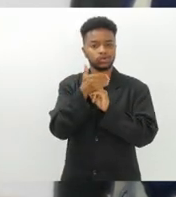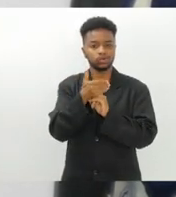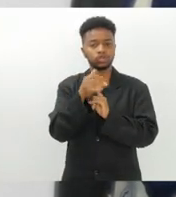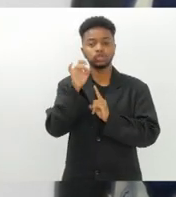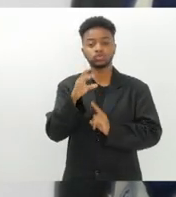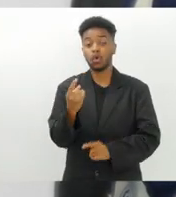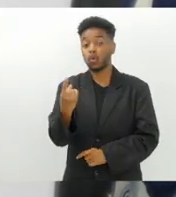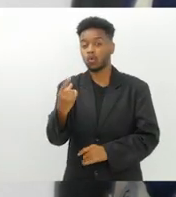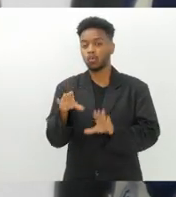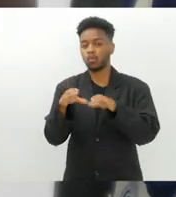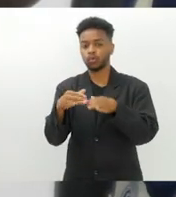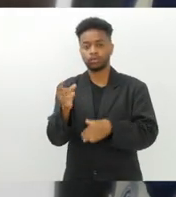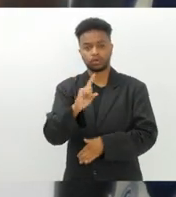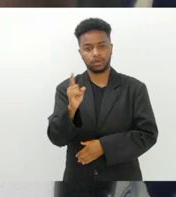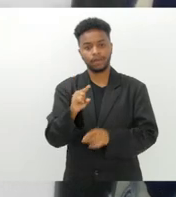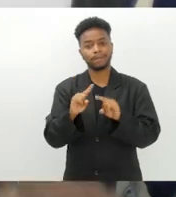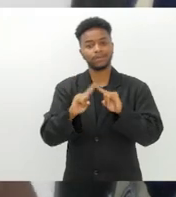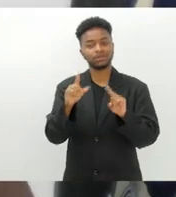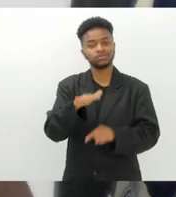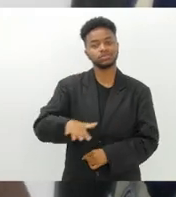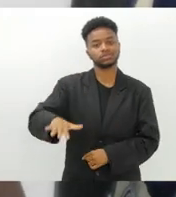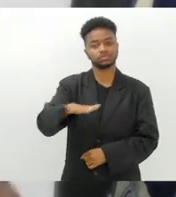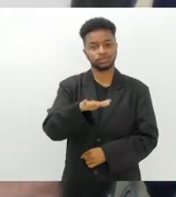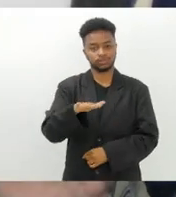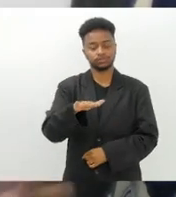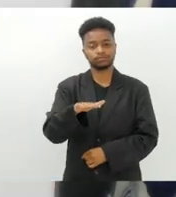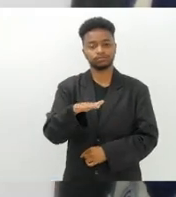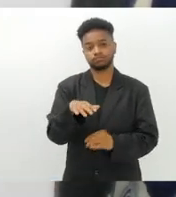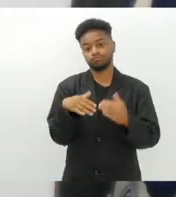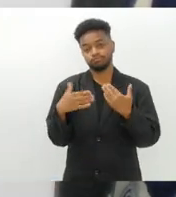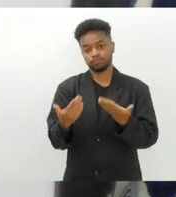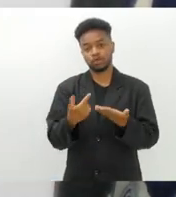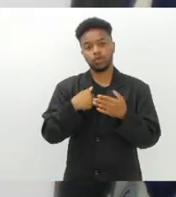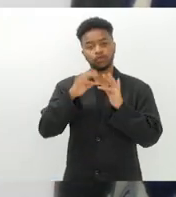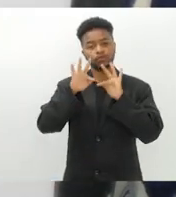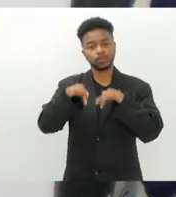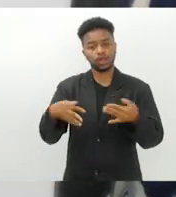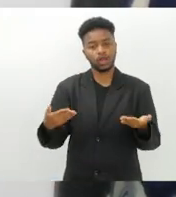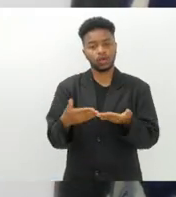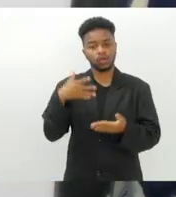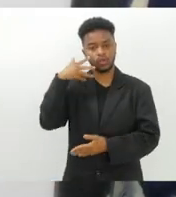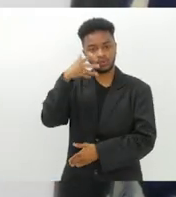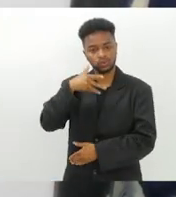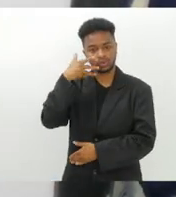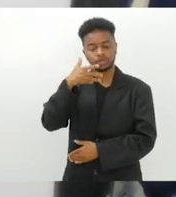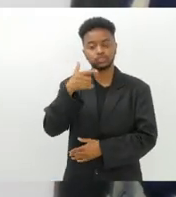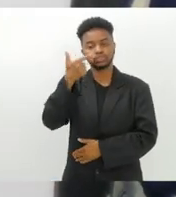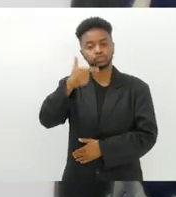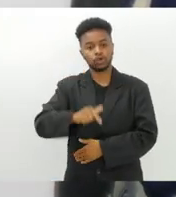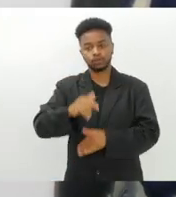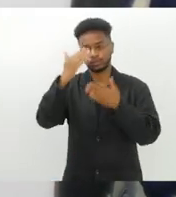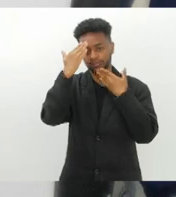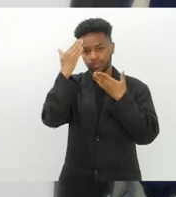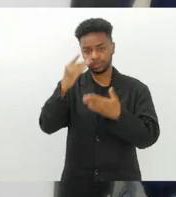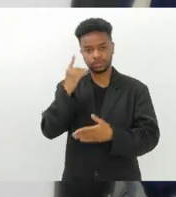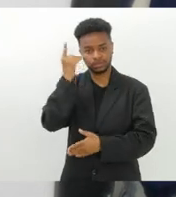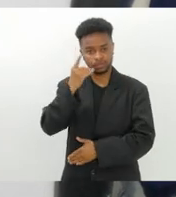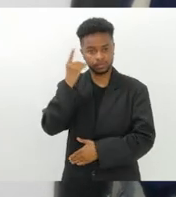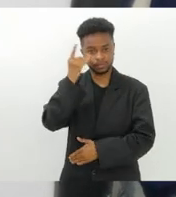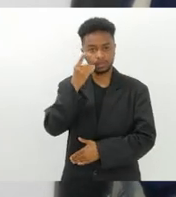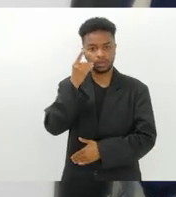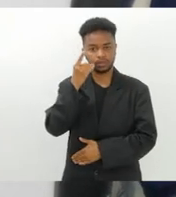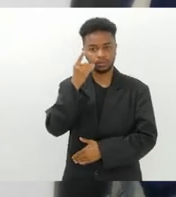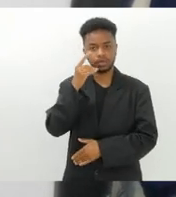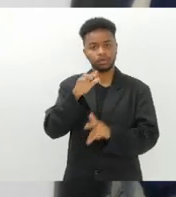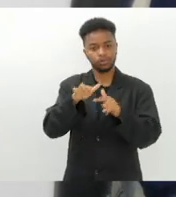uma parte da sociedade, mas para ela como um todo. Então, assim, eu finalizo aqui a minha fala e, mais uma vez, agradecendo ao deputado por